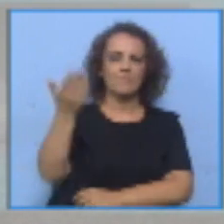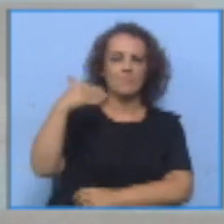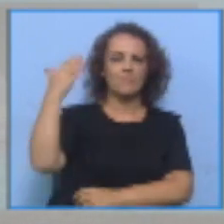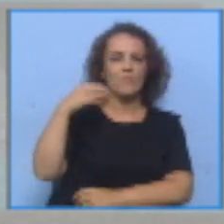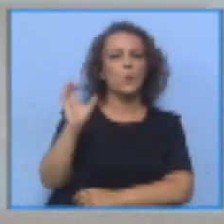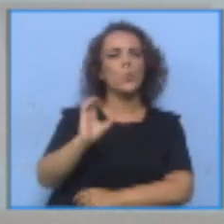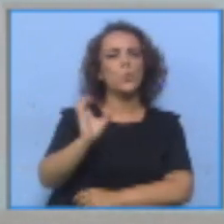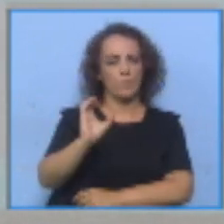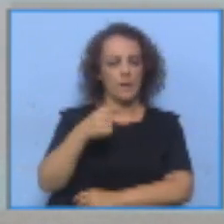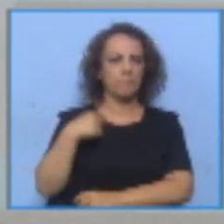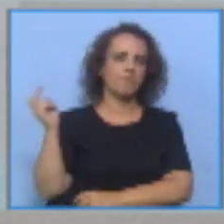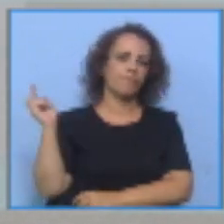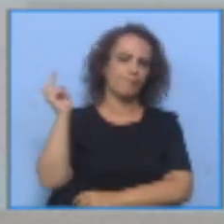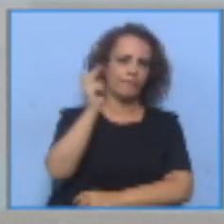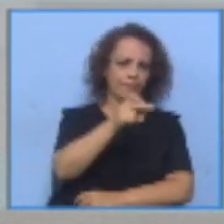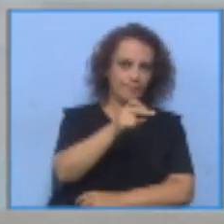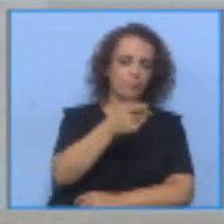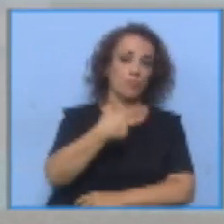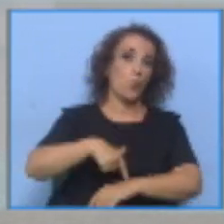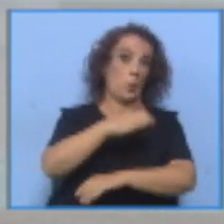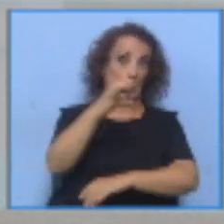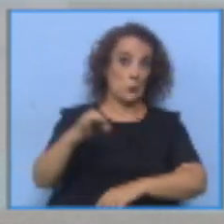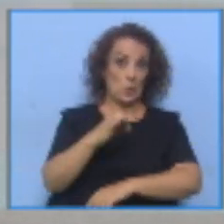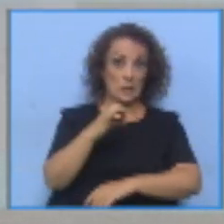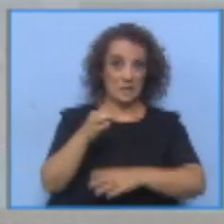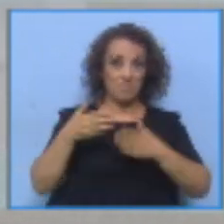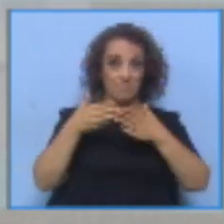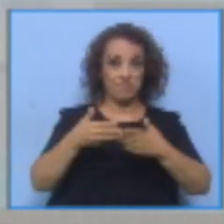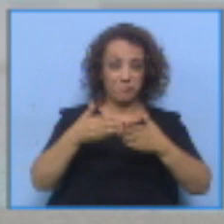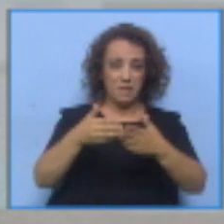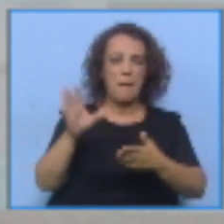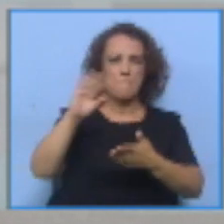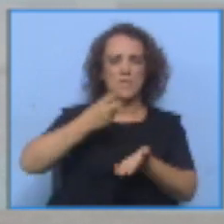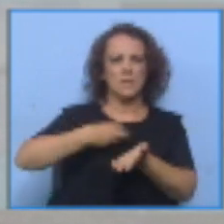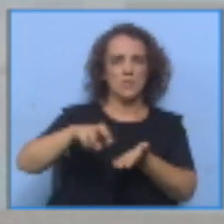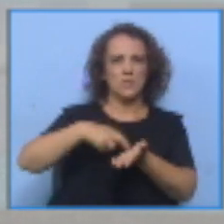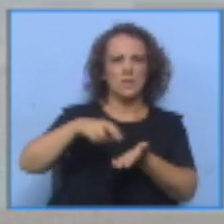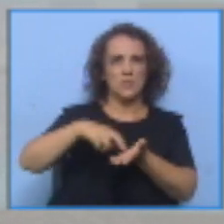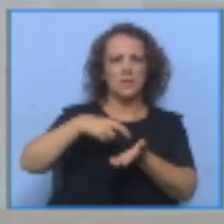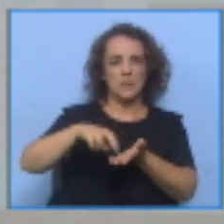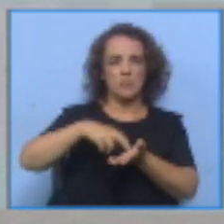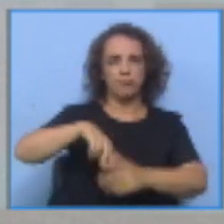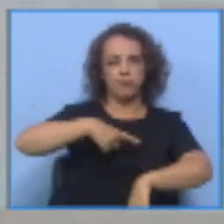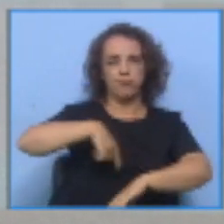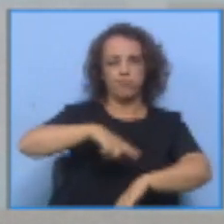visitando longe, como diziam, mais de 8 horas em barco que fizemos e depois caminhamos ainda umas